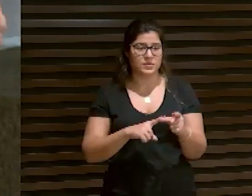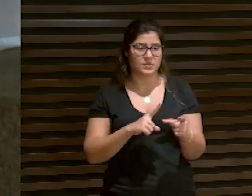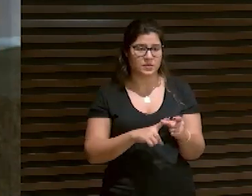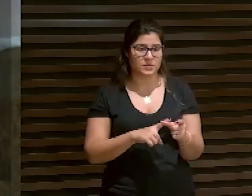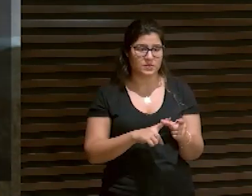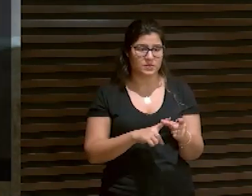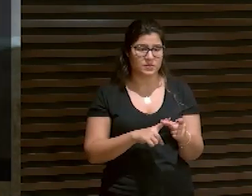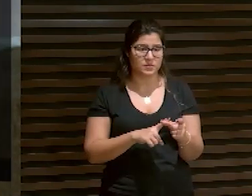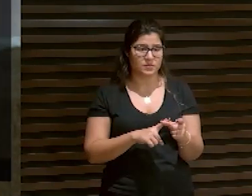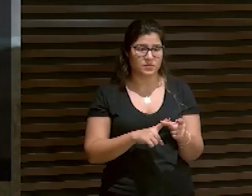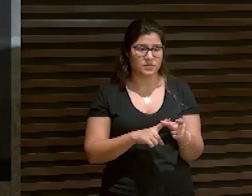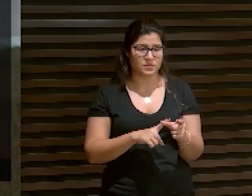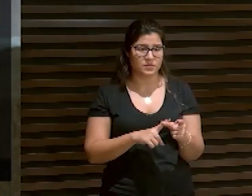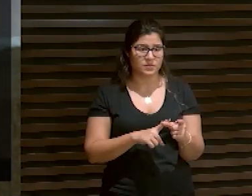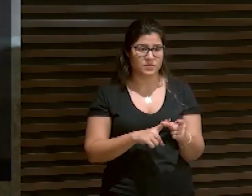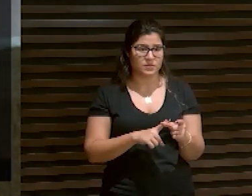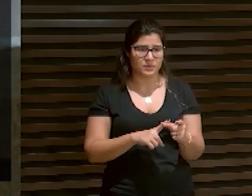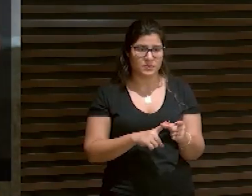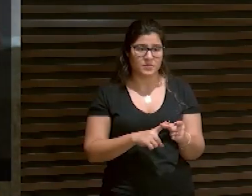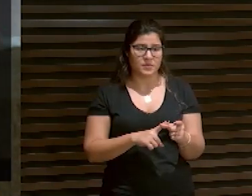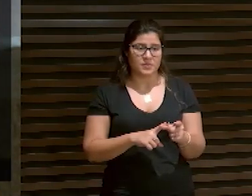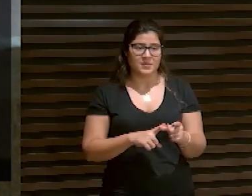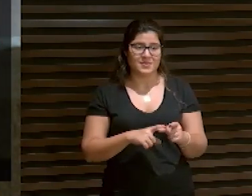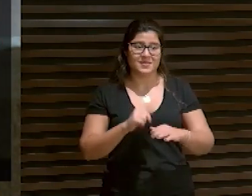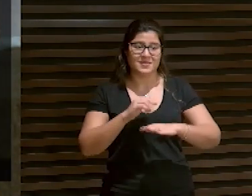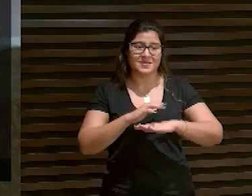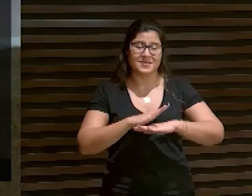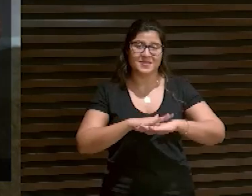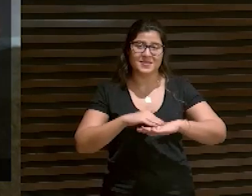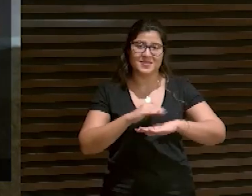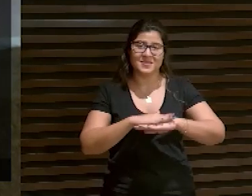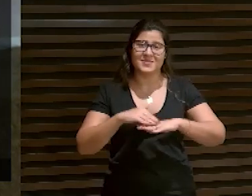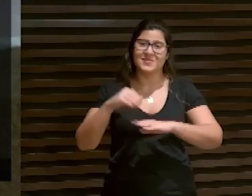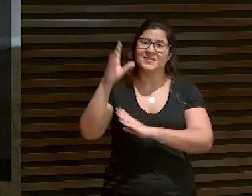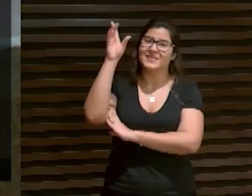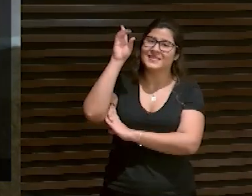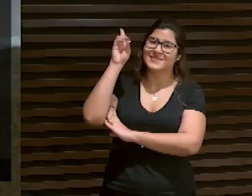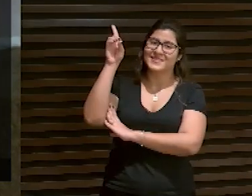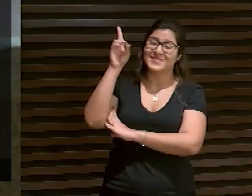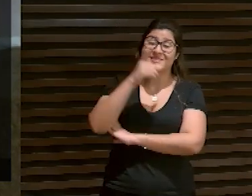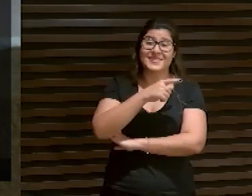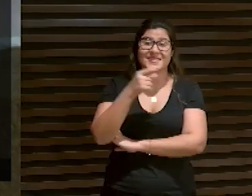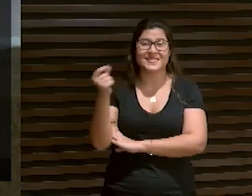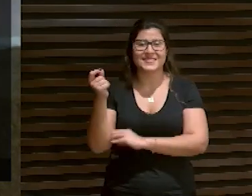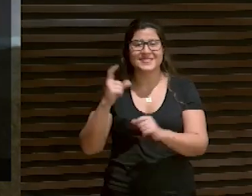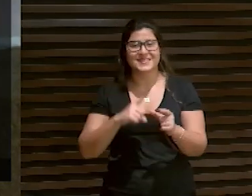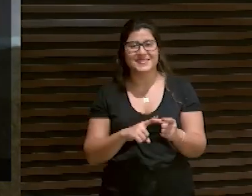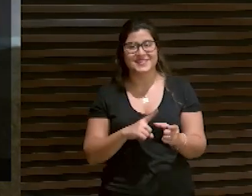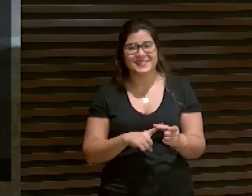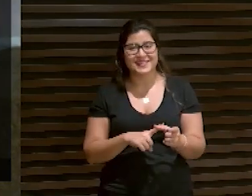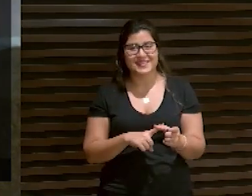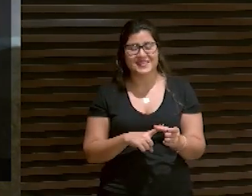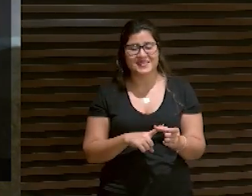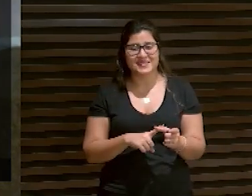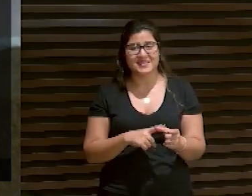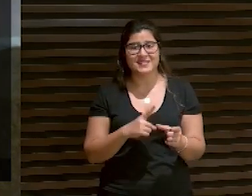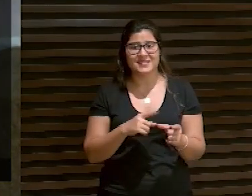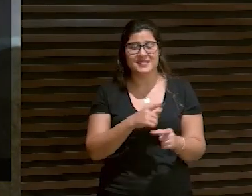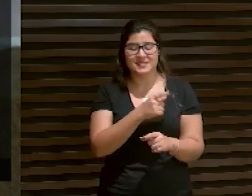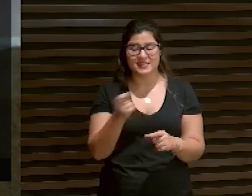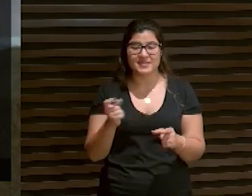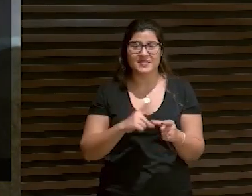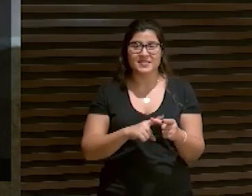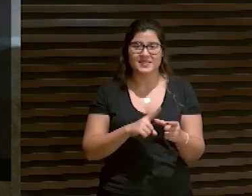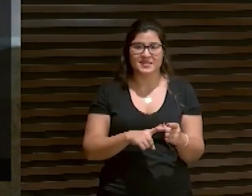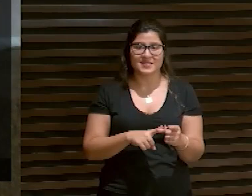Então Jonas estava ali num tipo de conversa para com Deus, e ele sai da cidade. Ele sai da cidade, irmãos, ele fica